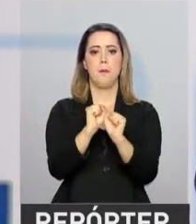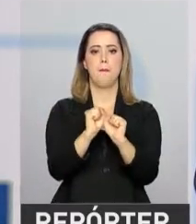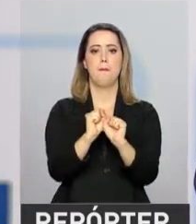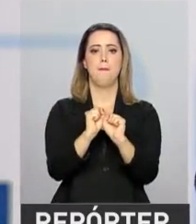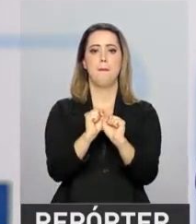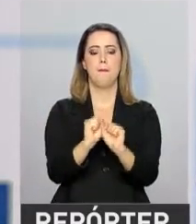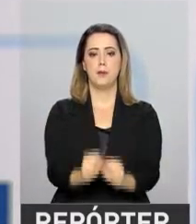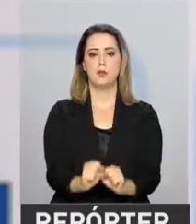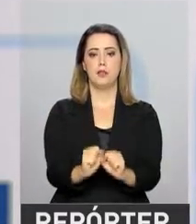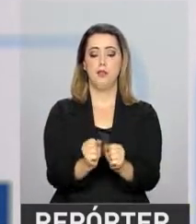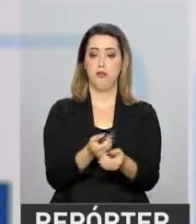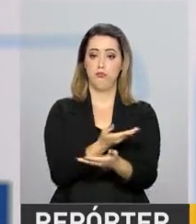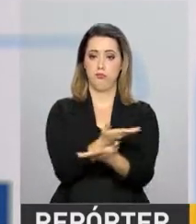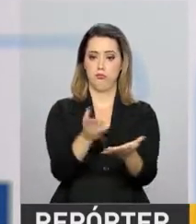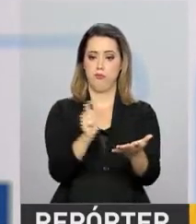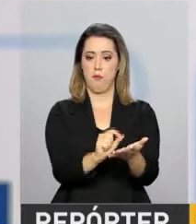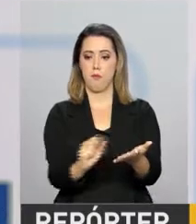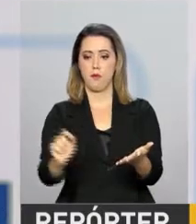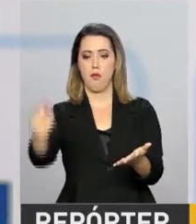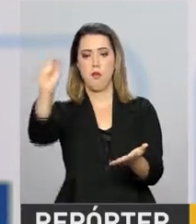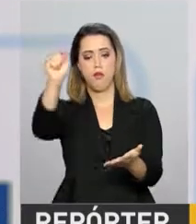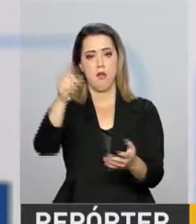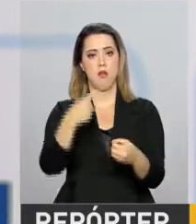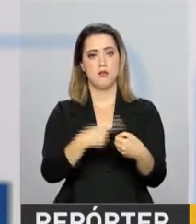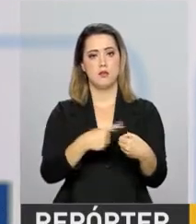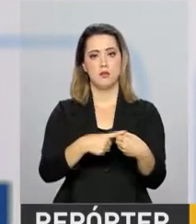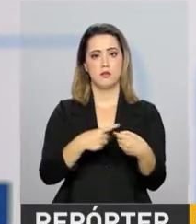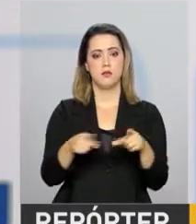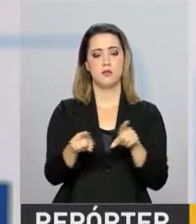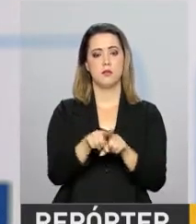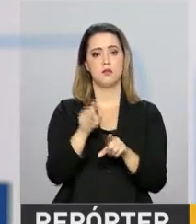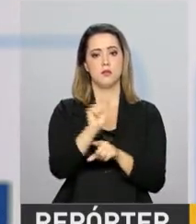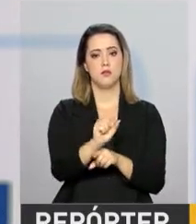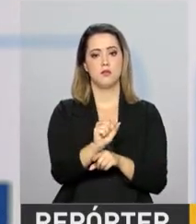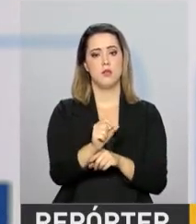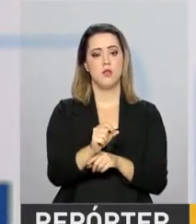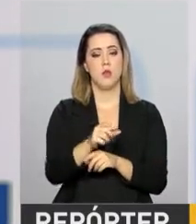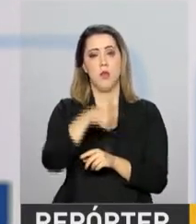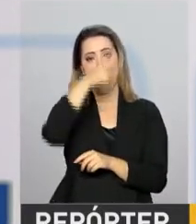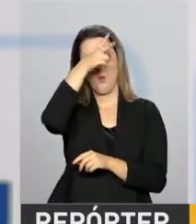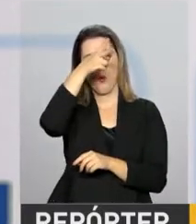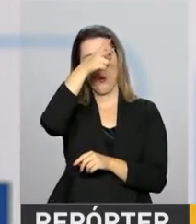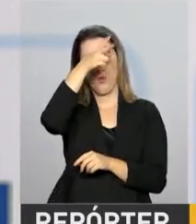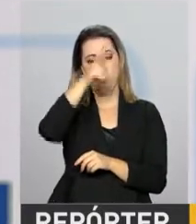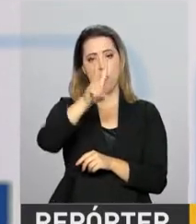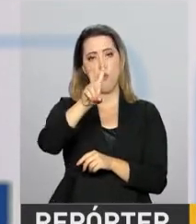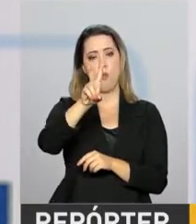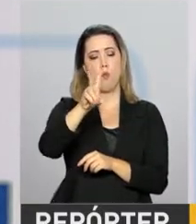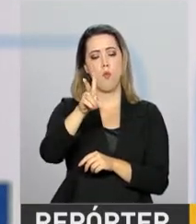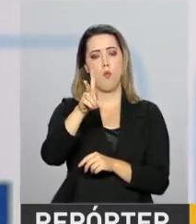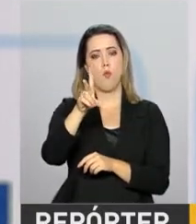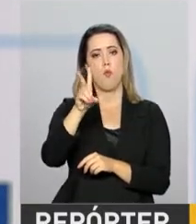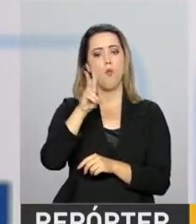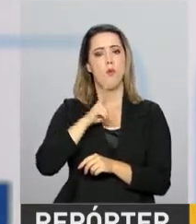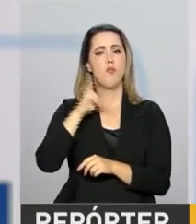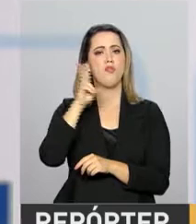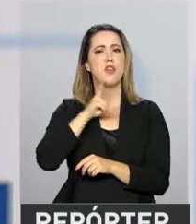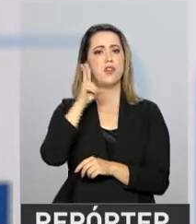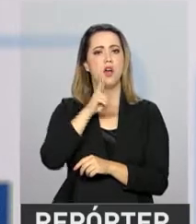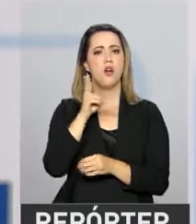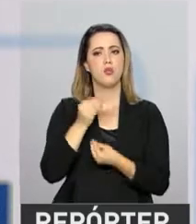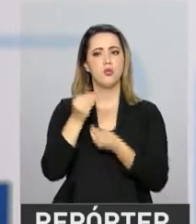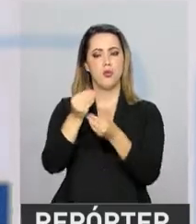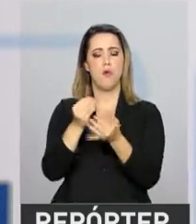empoderando os municípios que têm plano municipal de saúde, conselho municipal de saúde. O vereador vai a cada 4 meses na Câmara Municipal prestar contas